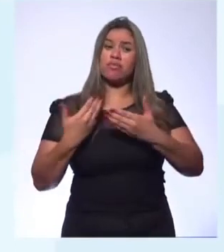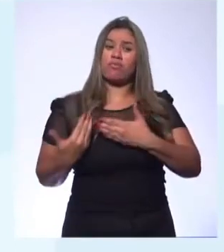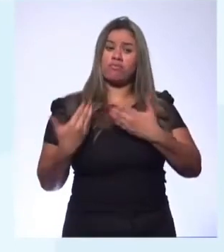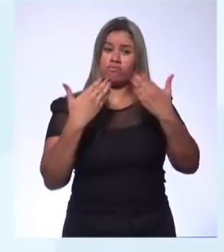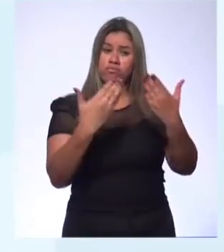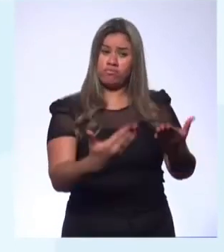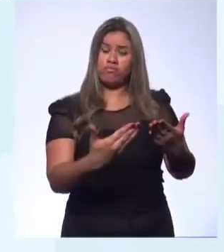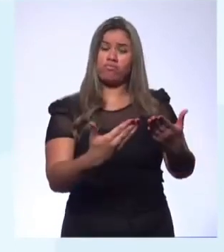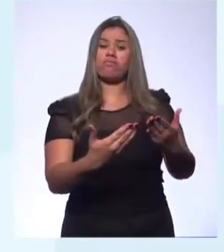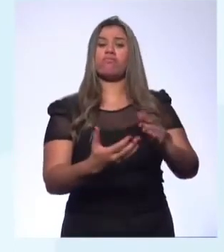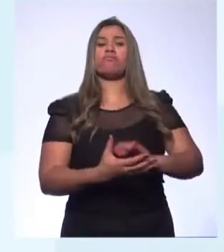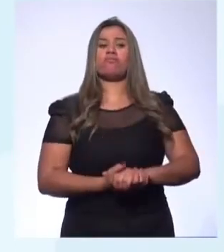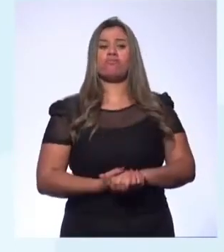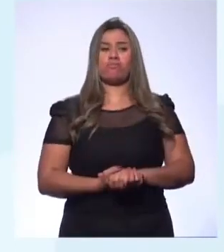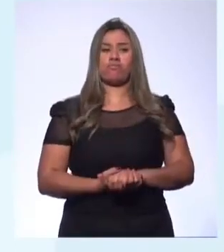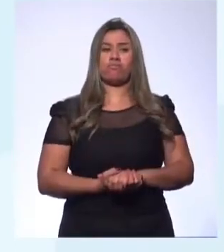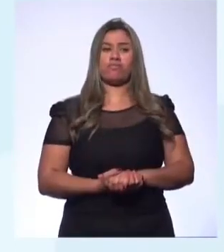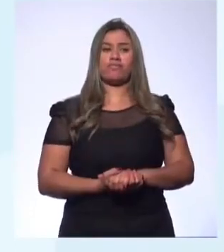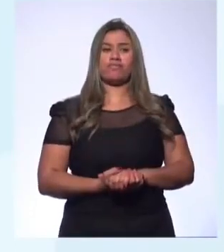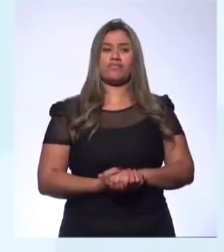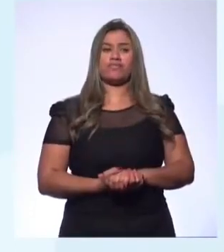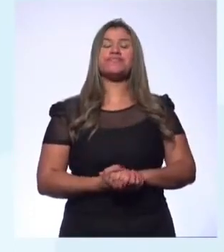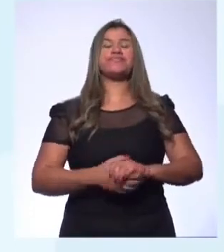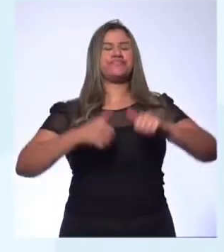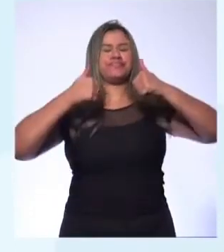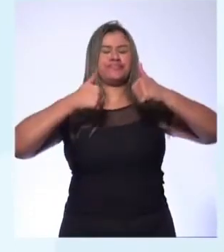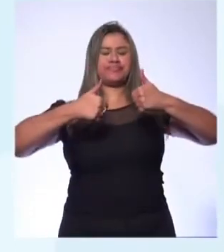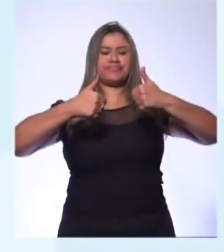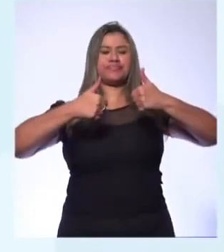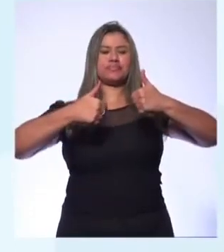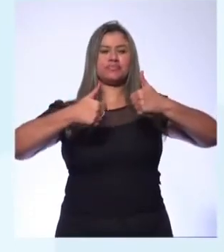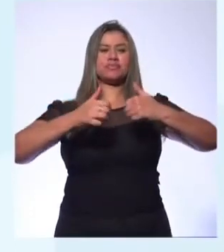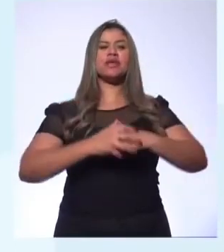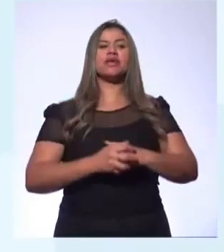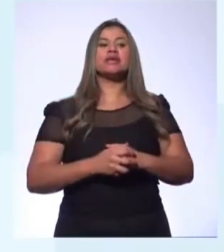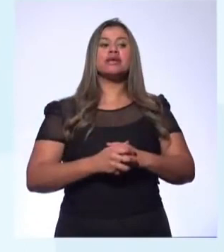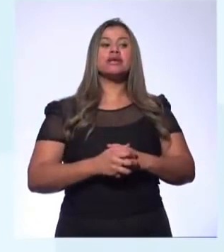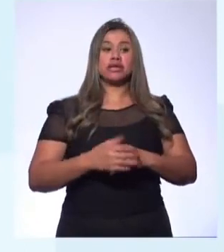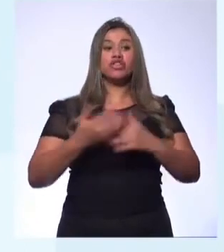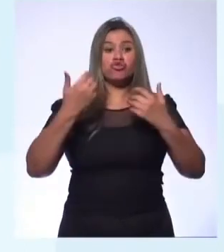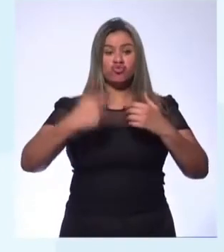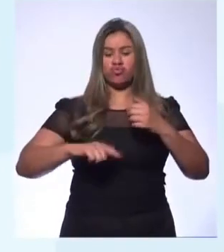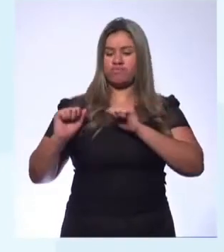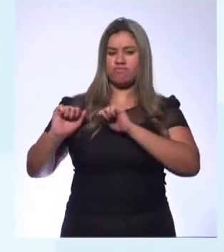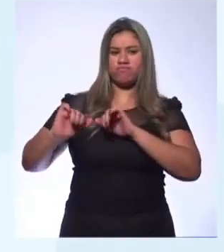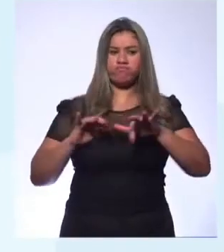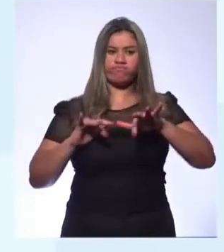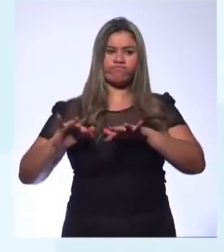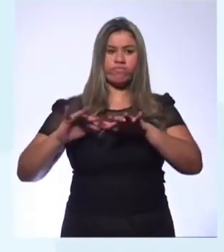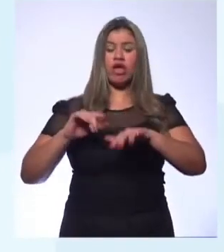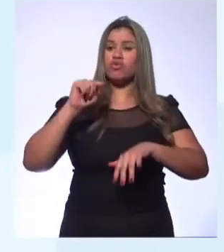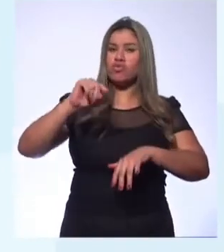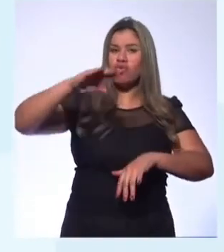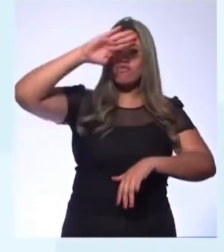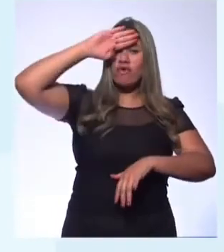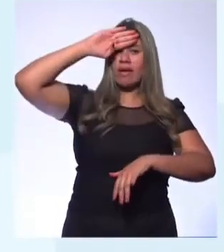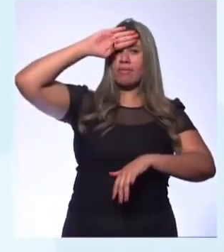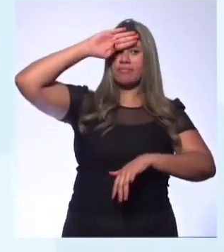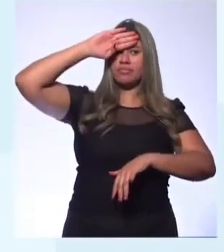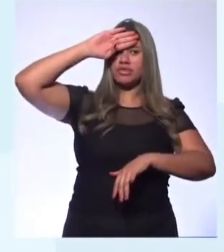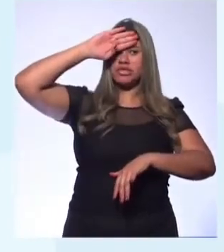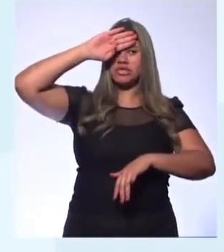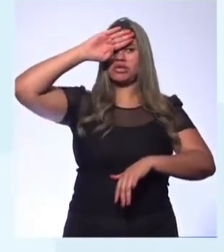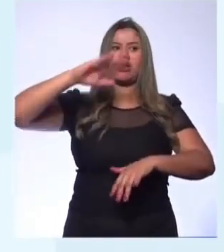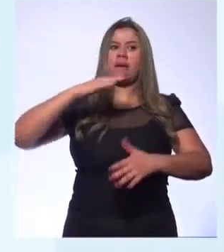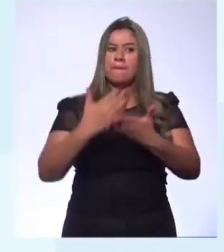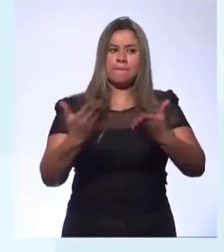da meia-noite. Está bem. Ponhamo-nos de novo a caminho. Tu, febre, não perca os teus